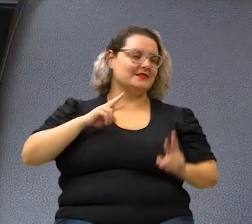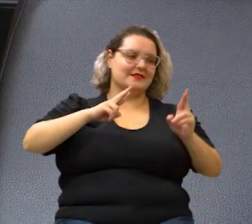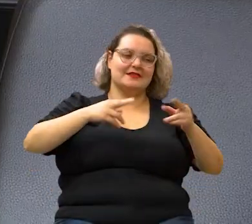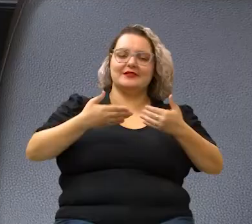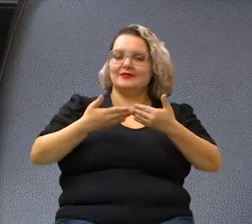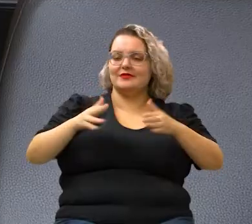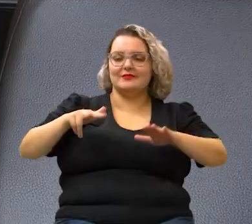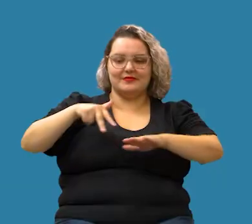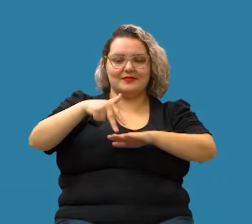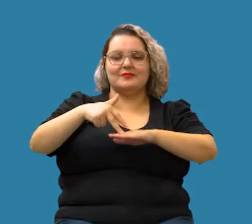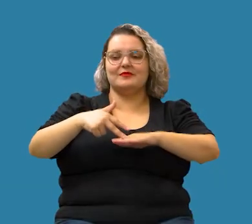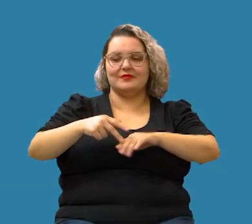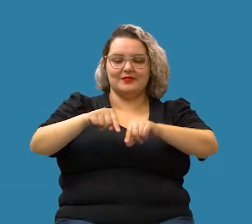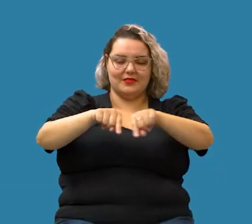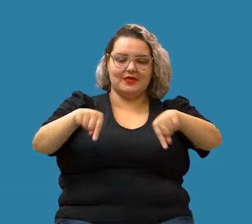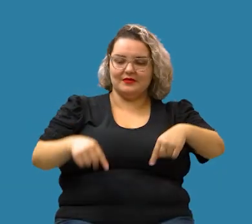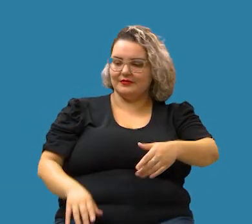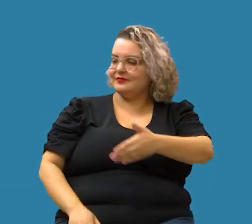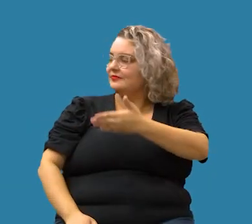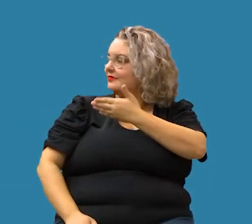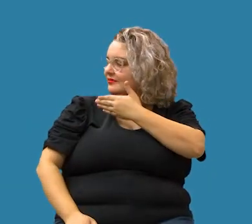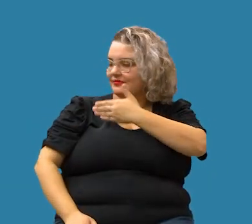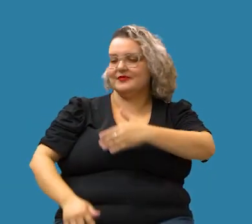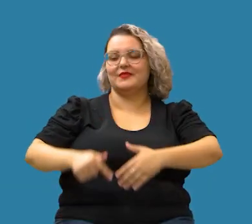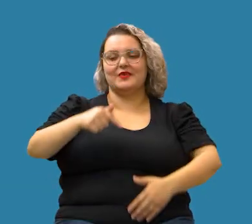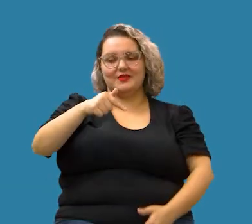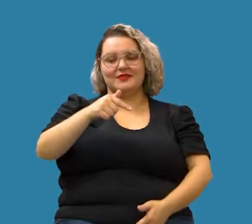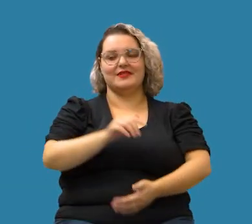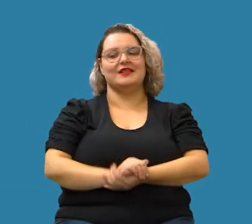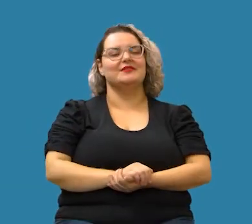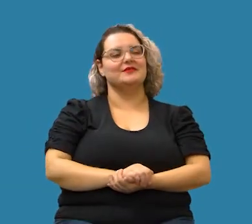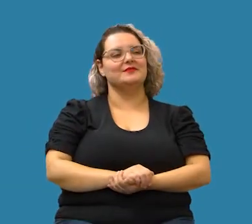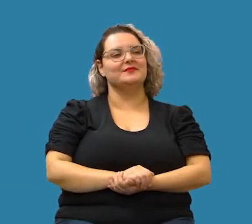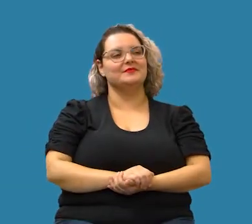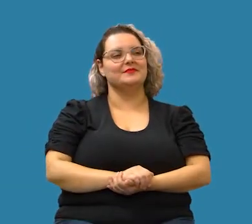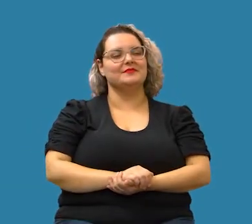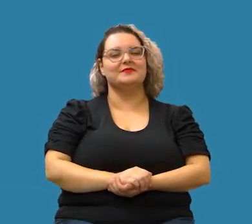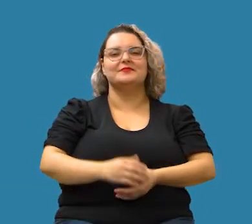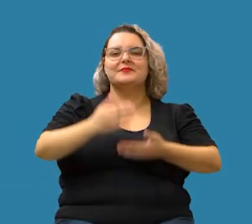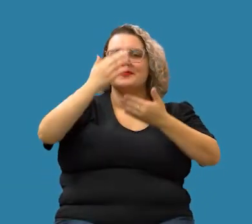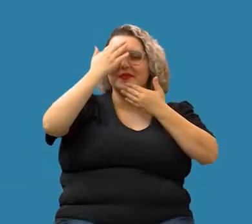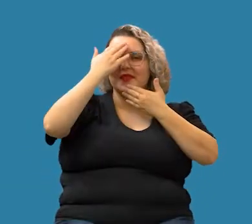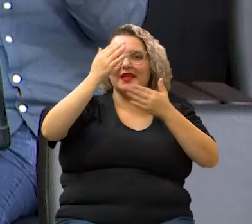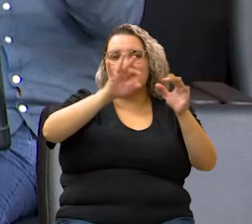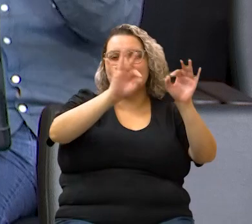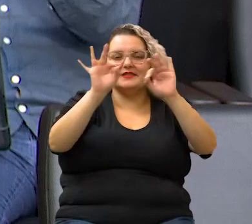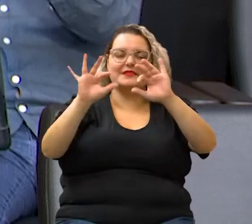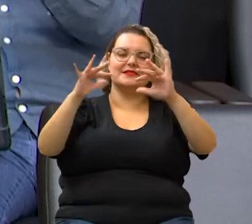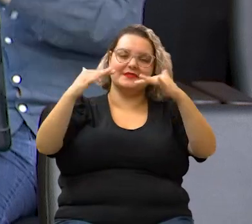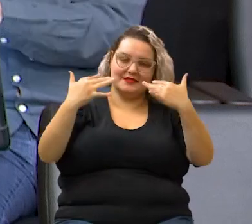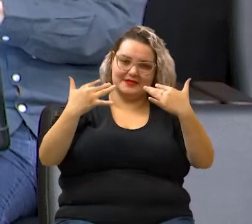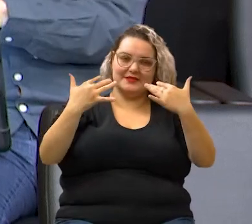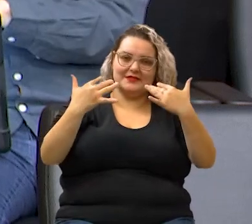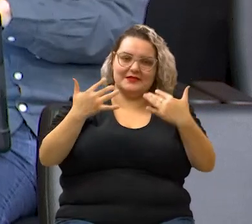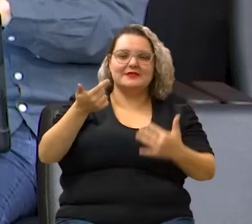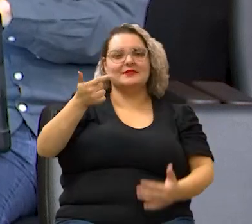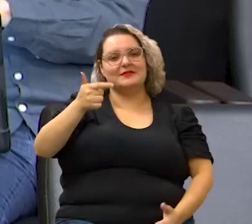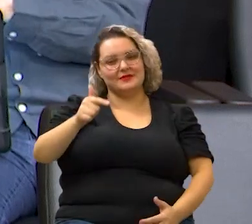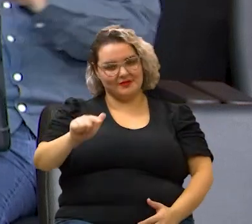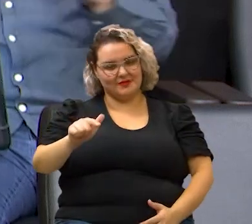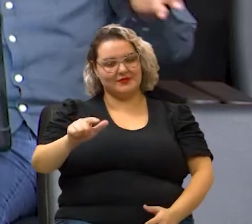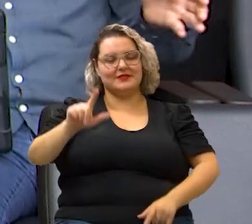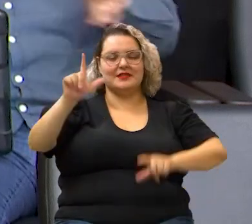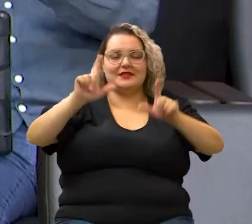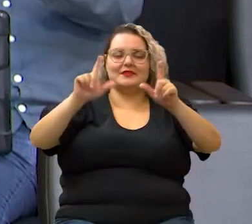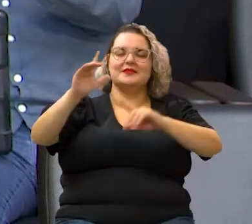esse vereador não dorme. Estou sempre à disposição. Meu gabinete é o gabinete 7 aqui na Câmara Municipal de Campinas. Agradeço a sua companhia, a sua